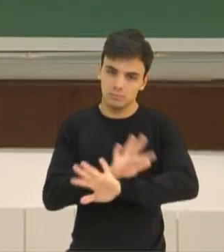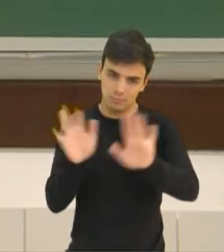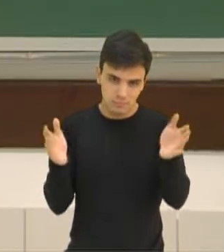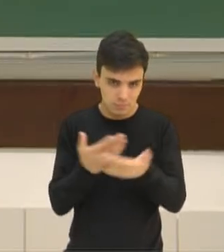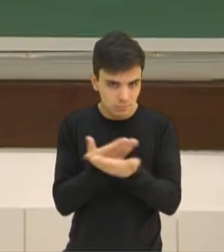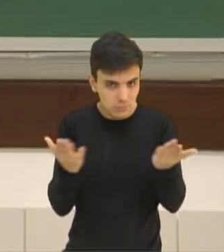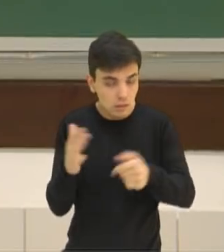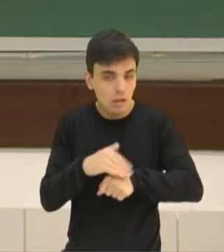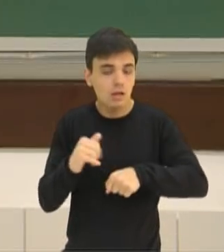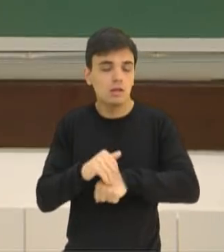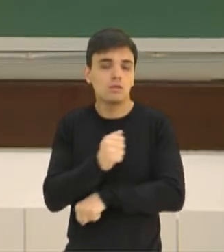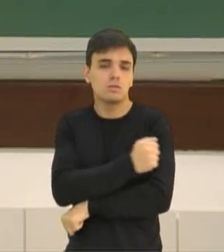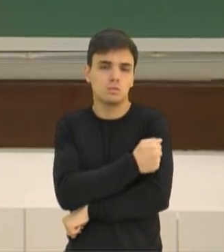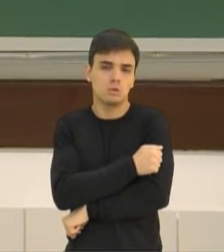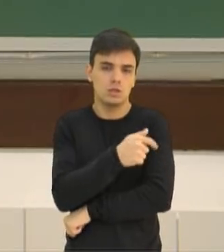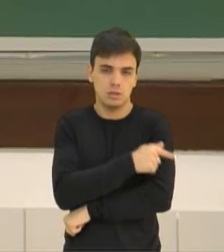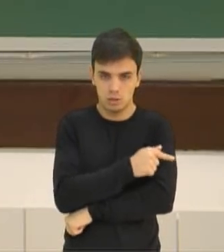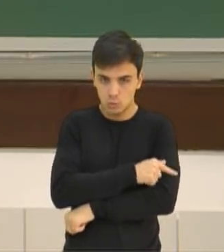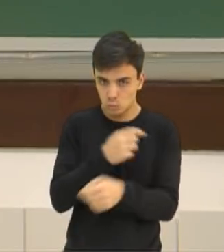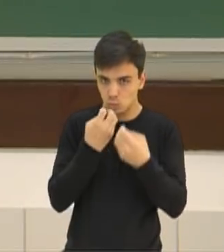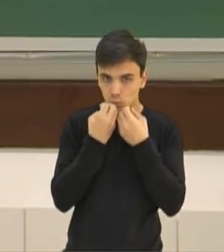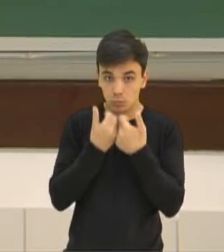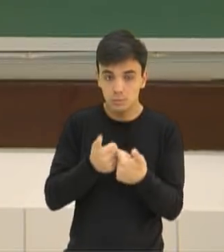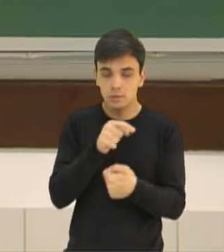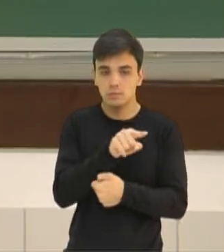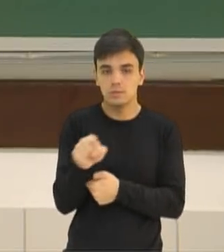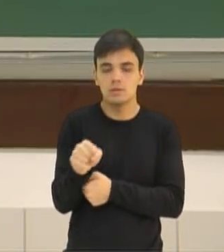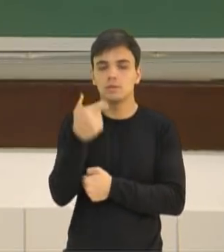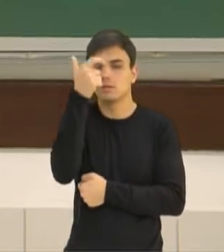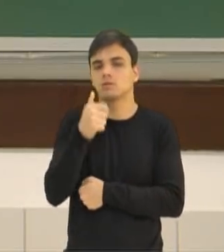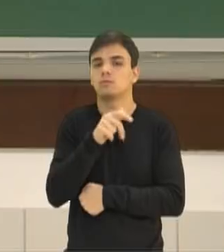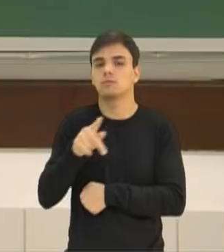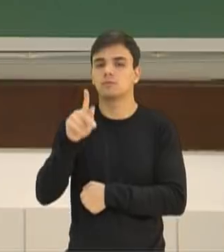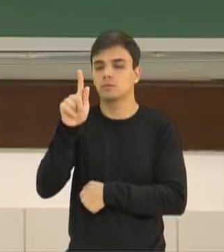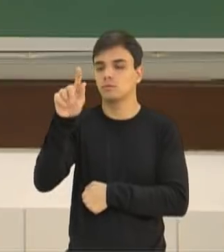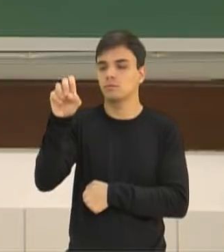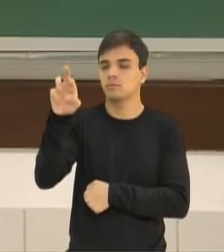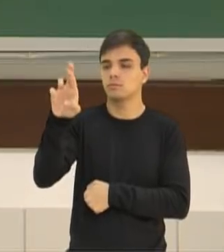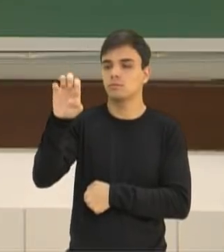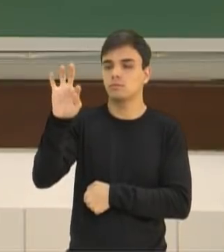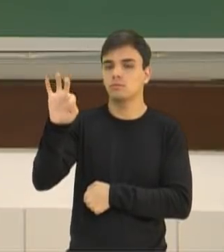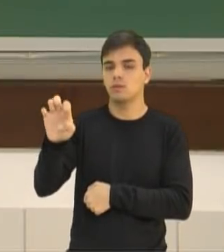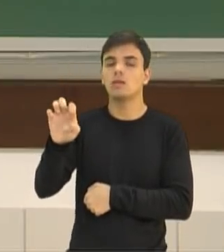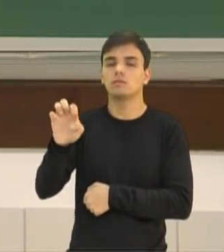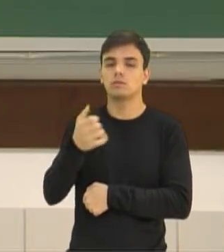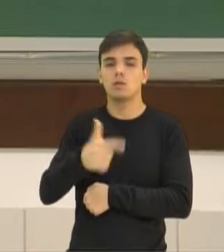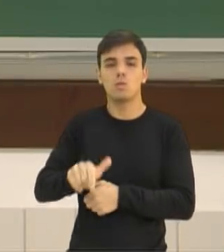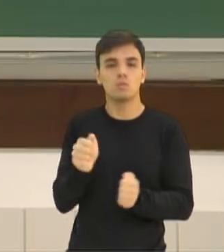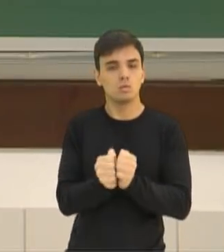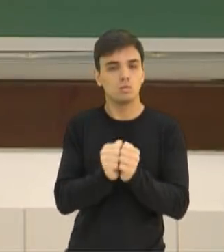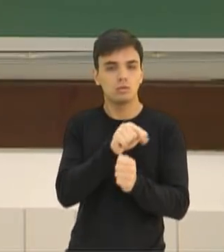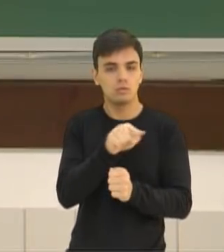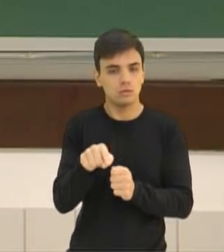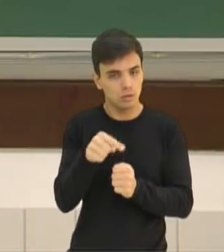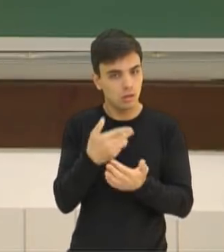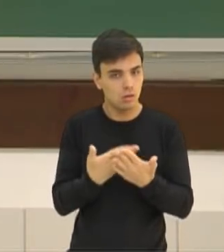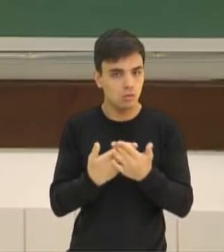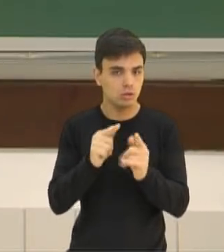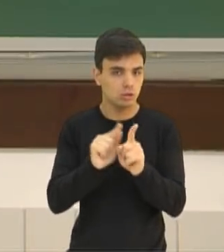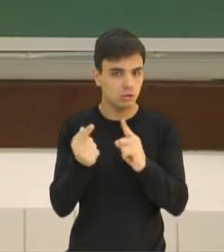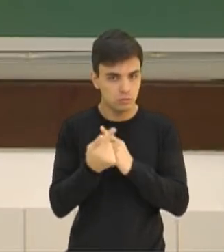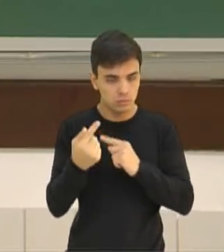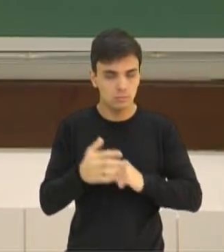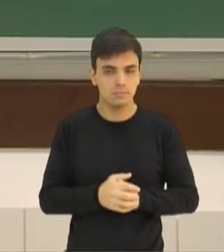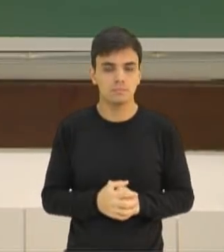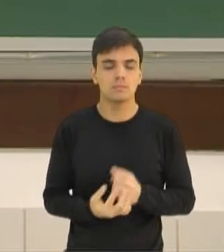Olá, meus queridos alunos do 7º ano, tudo bem com vocês? Eu sou a professora Gorete Wozniak, mais uma vez aqui para mais uma aula de